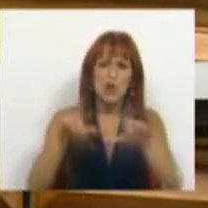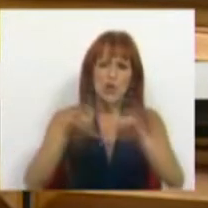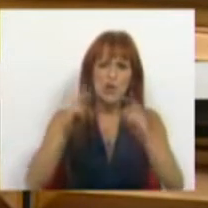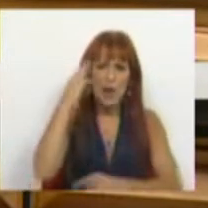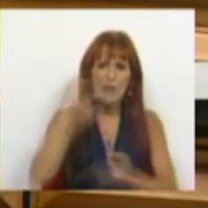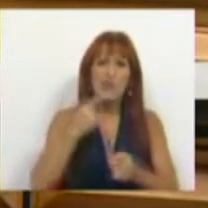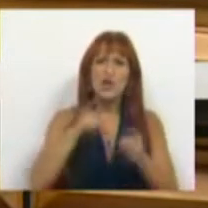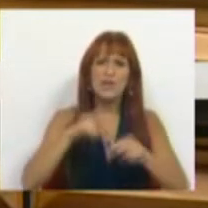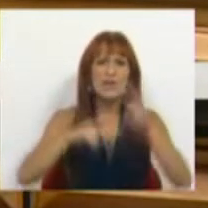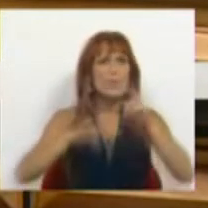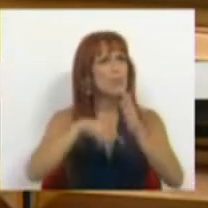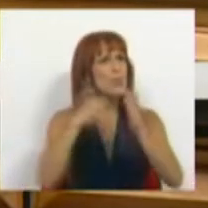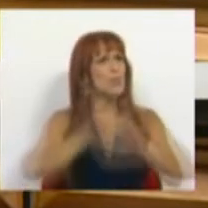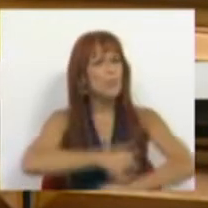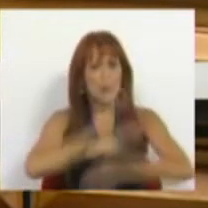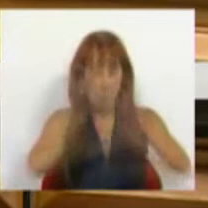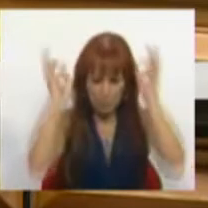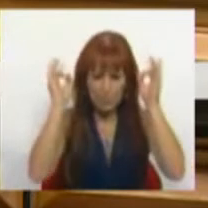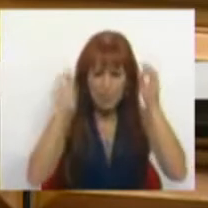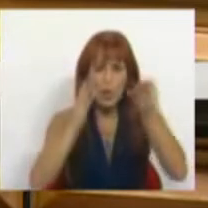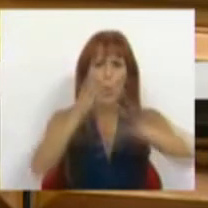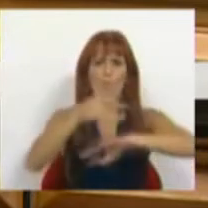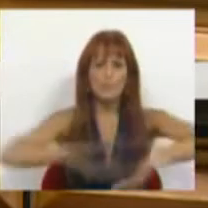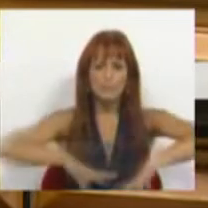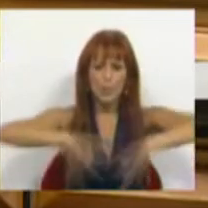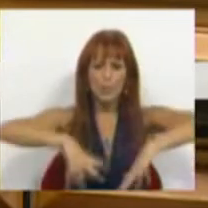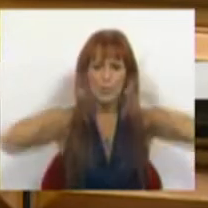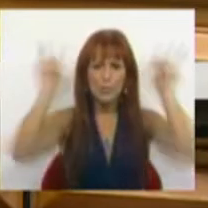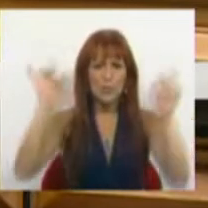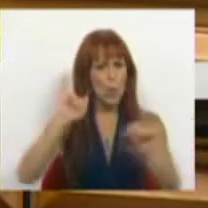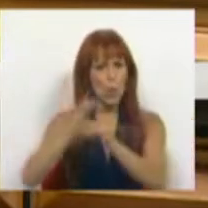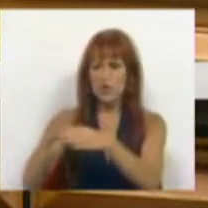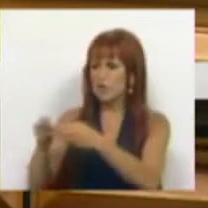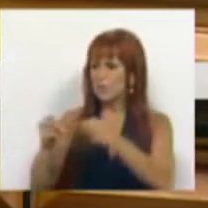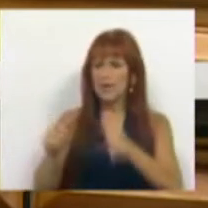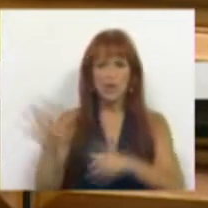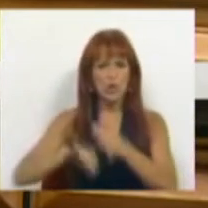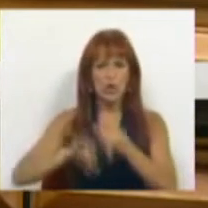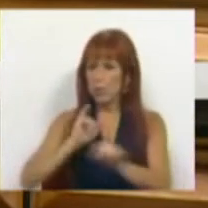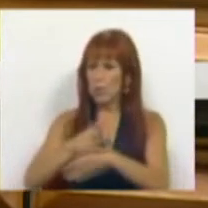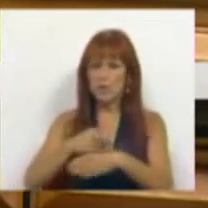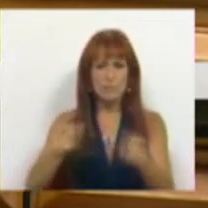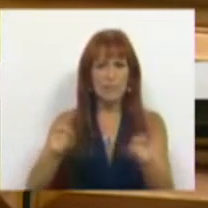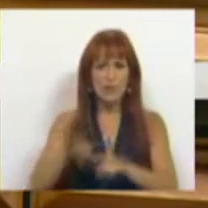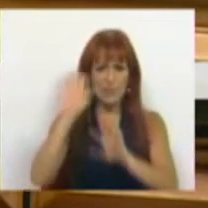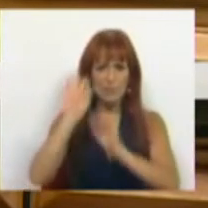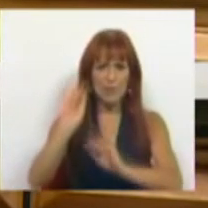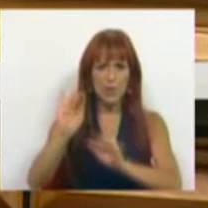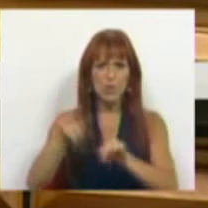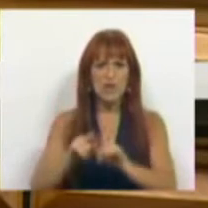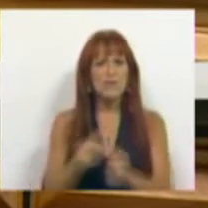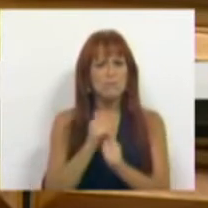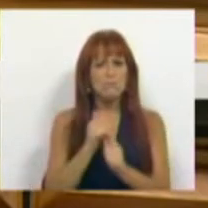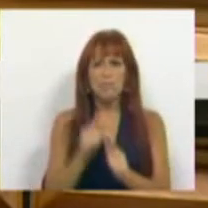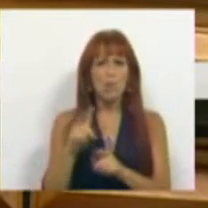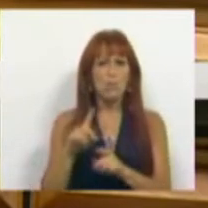Camões requalificada e pronta para continuar a desenvolver, com outros meios e condições materiais e pedagógicas, a excelência